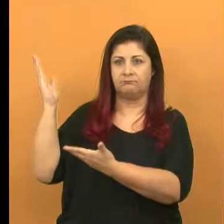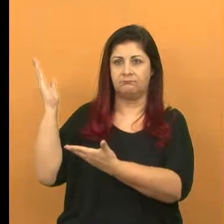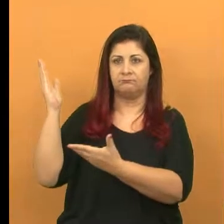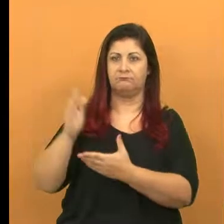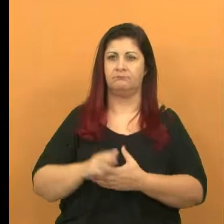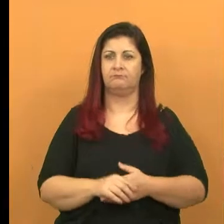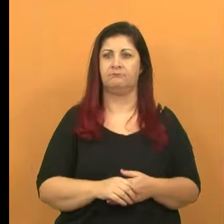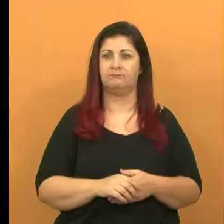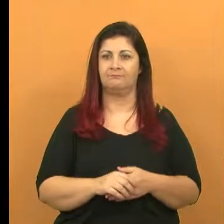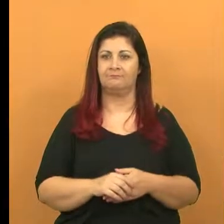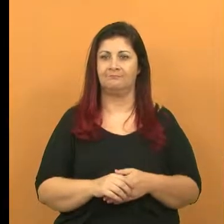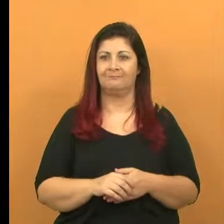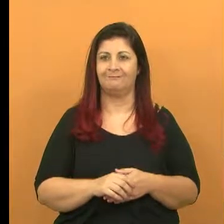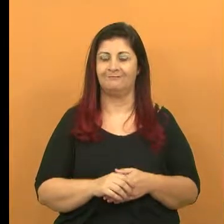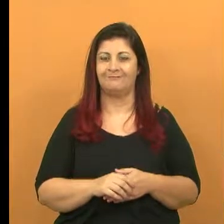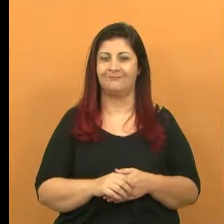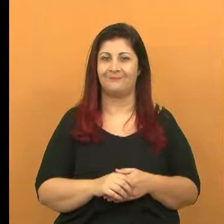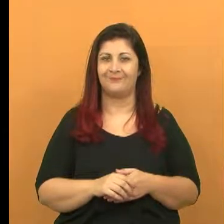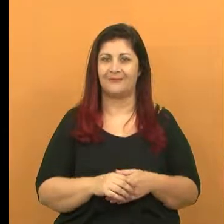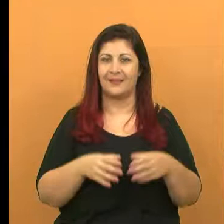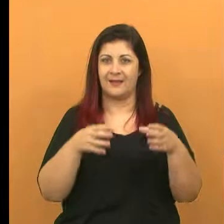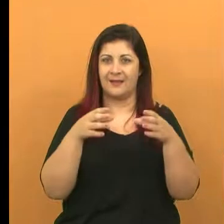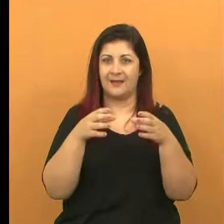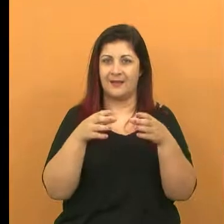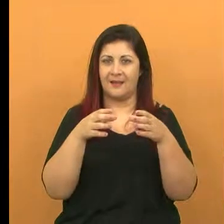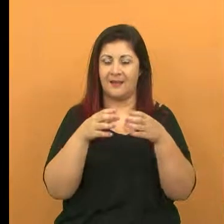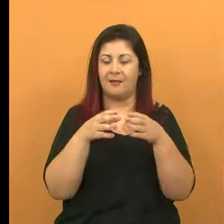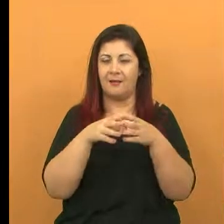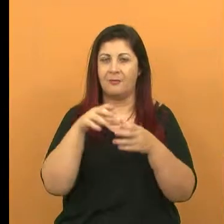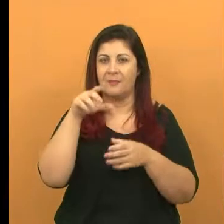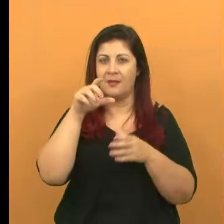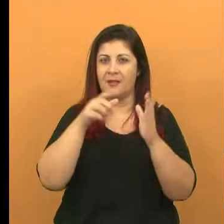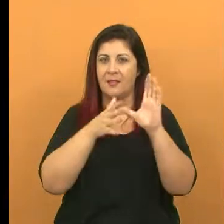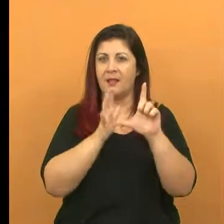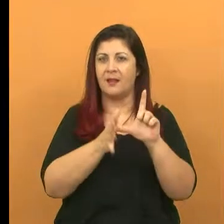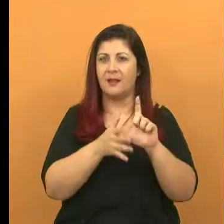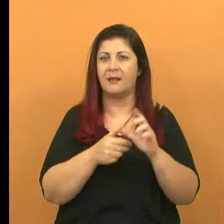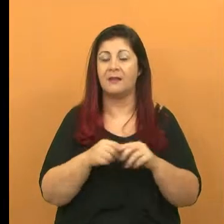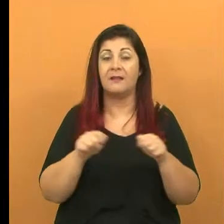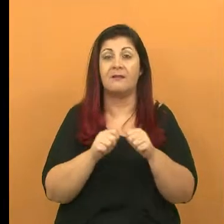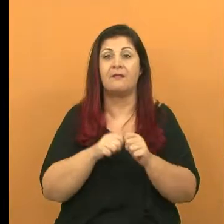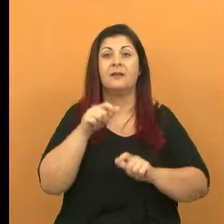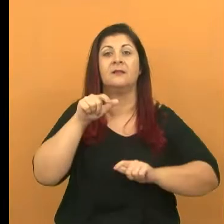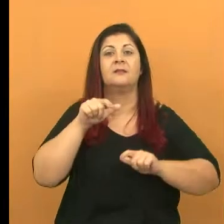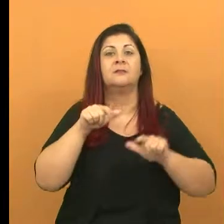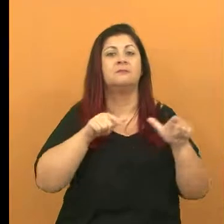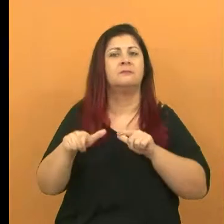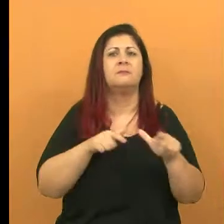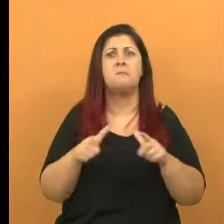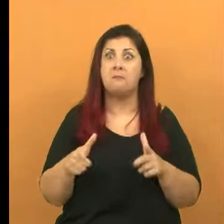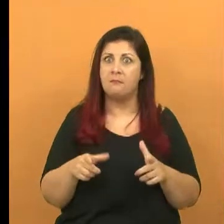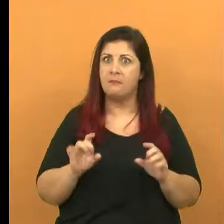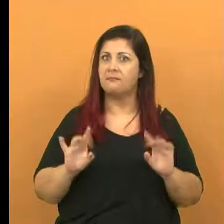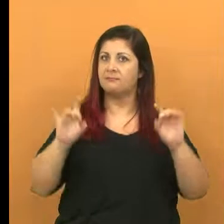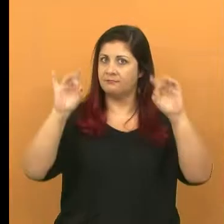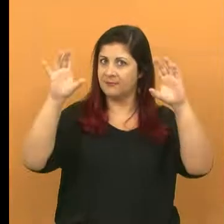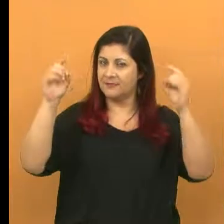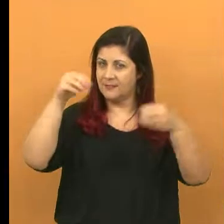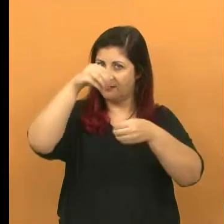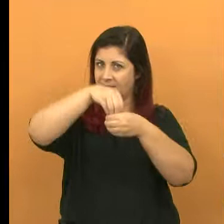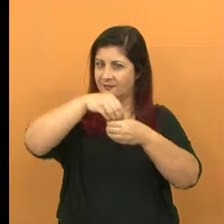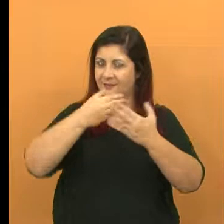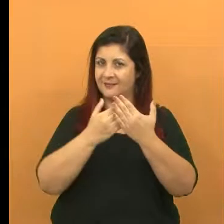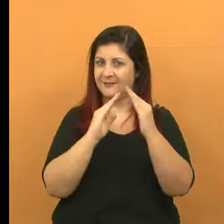parabenizar a Academia de Letras, que eles fazem um trabalho muito rico nas escolas e também em